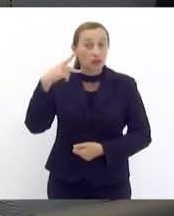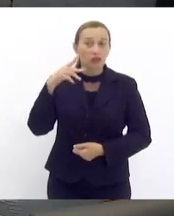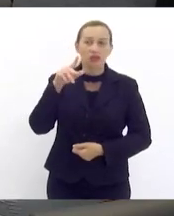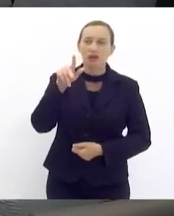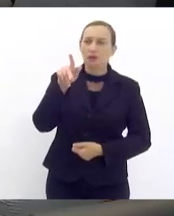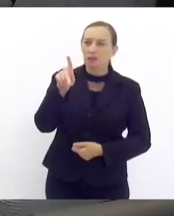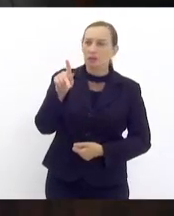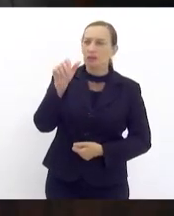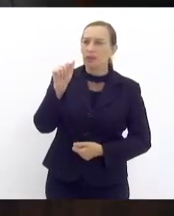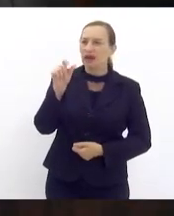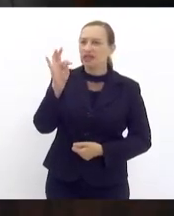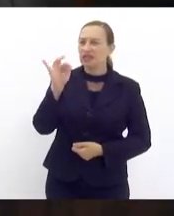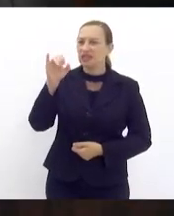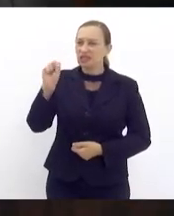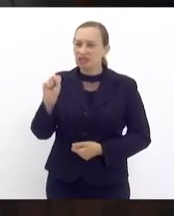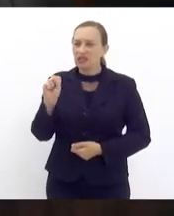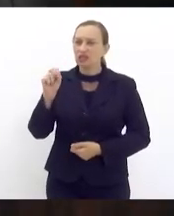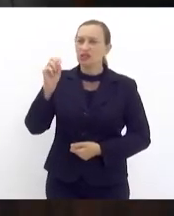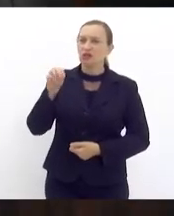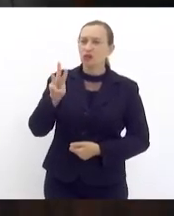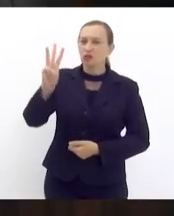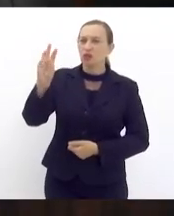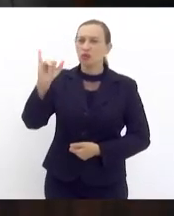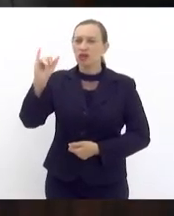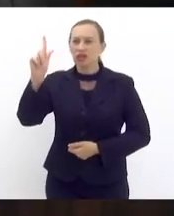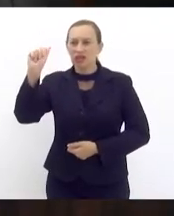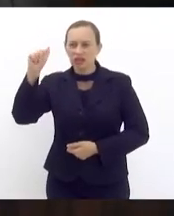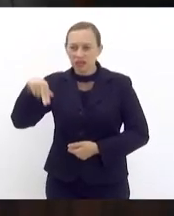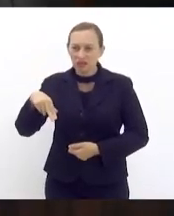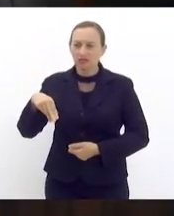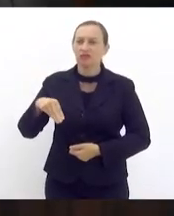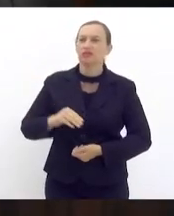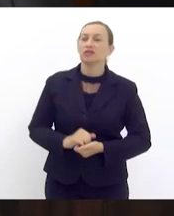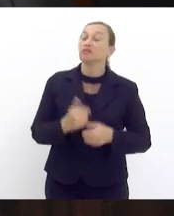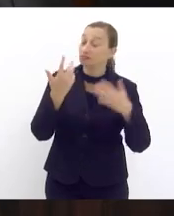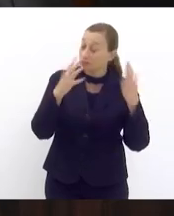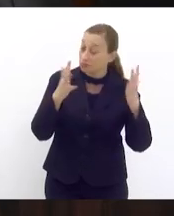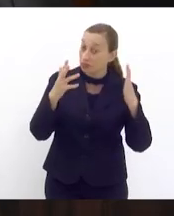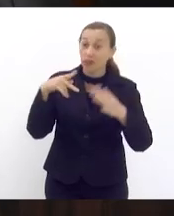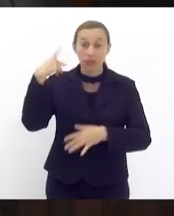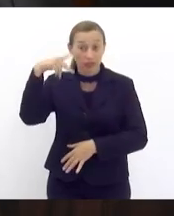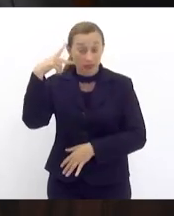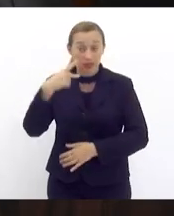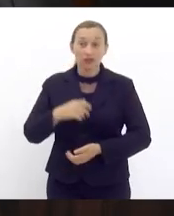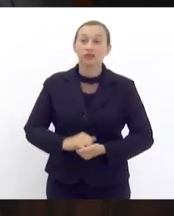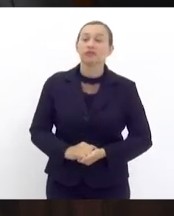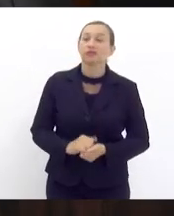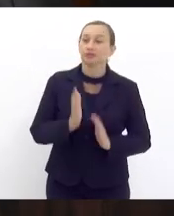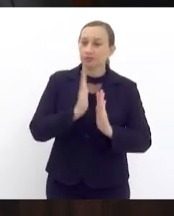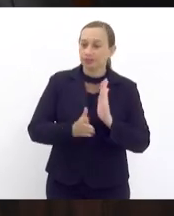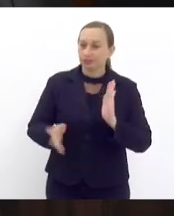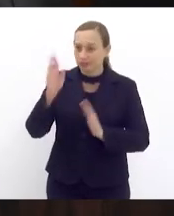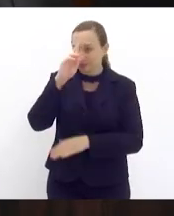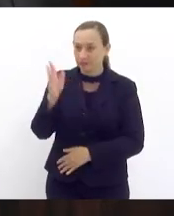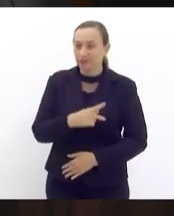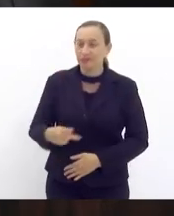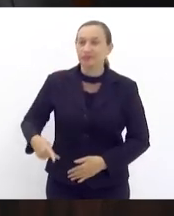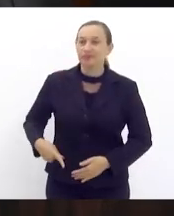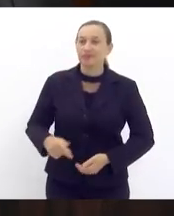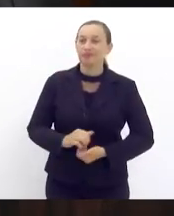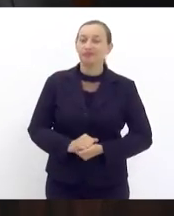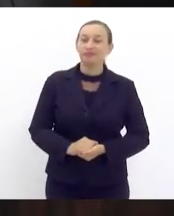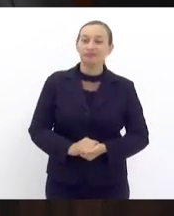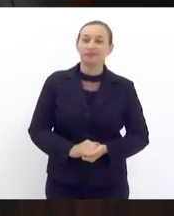Quatis William Carvalho tá Parabéns deputado é Parabéns aí Vereador tá pela ordem presidente